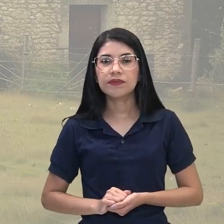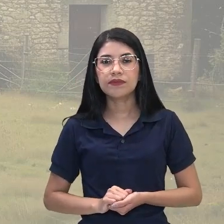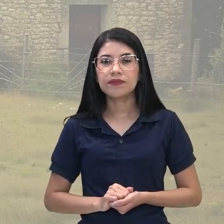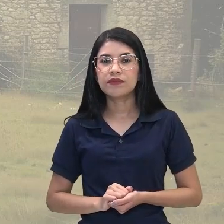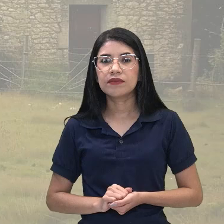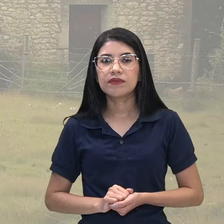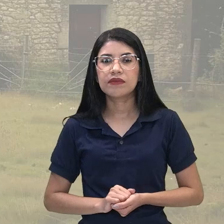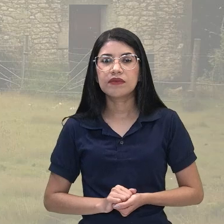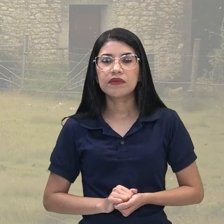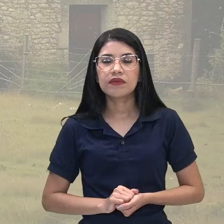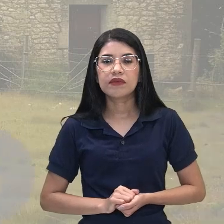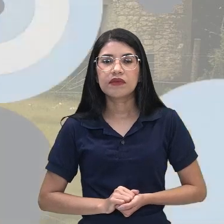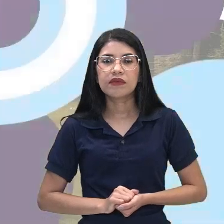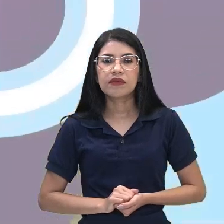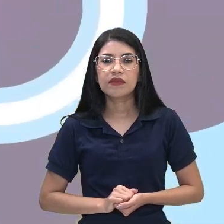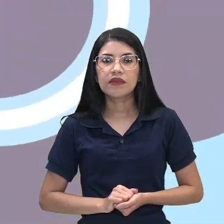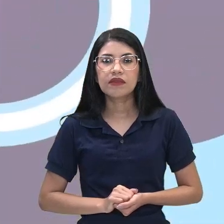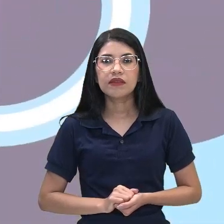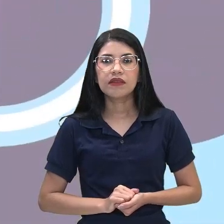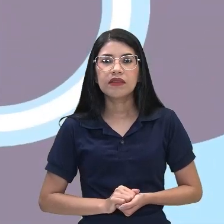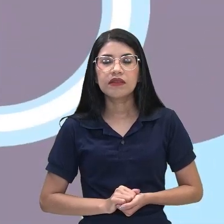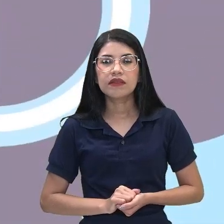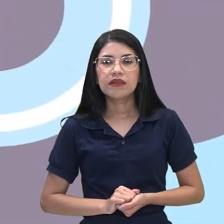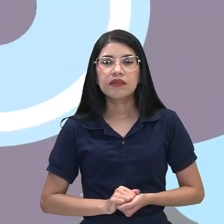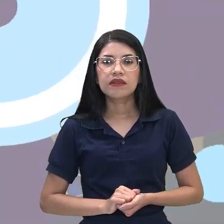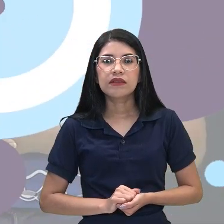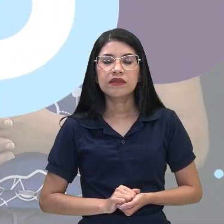pelo lado da religião.